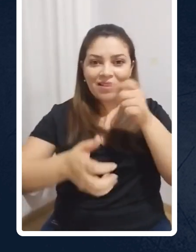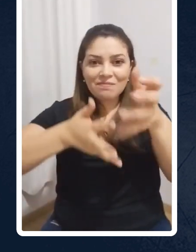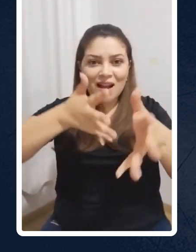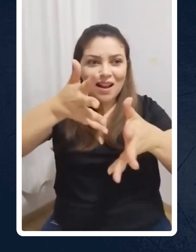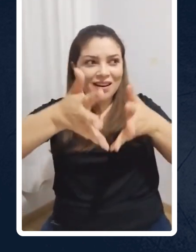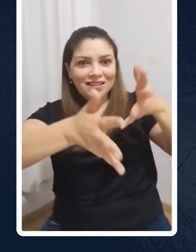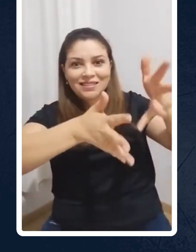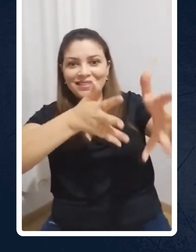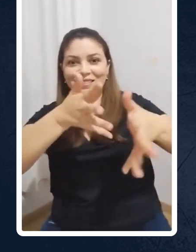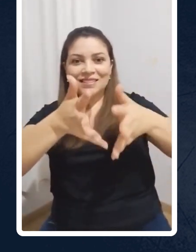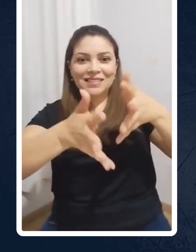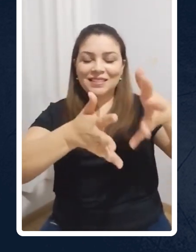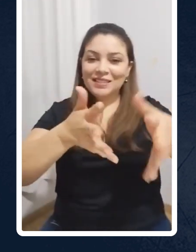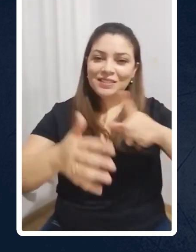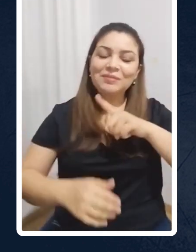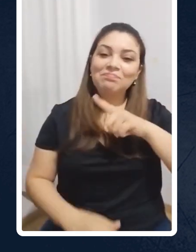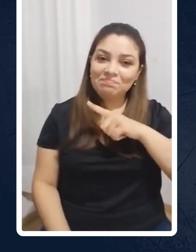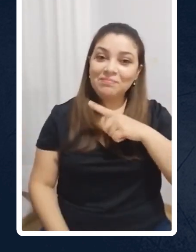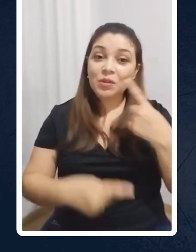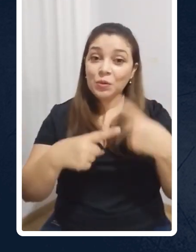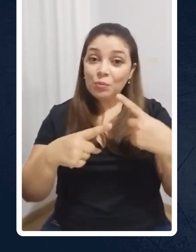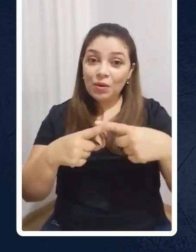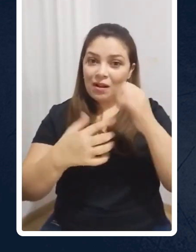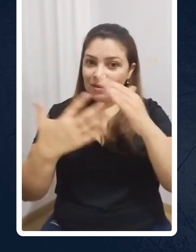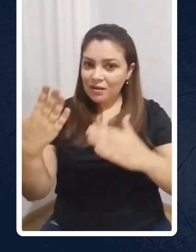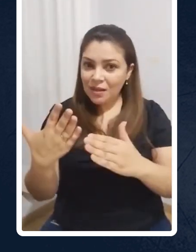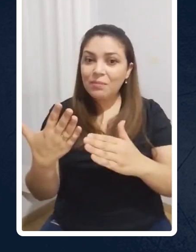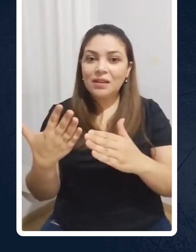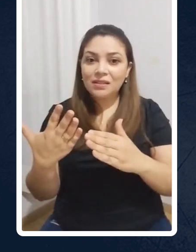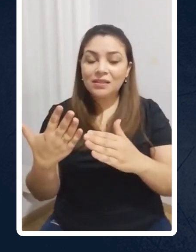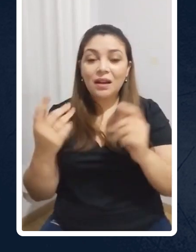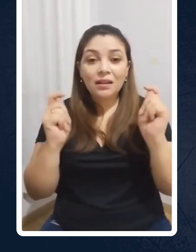ao surdo ser visto.